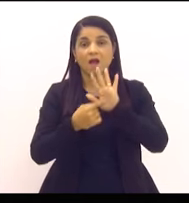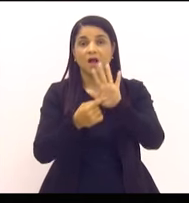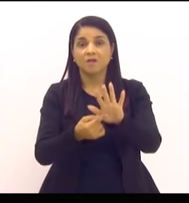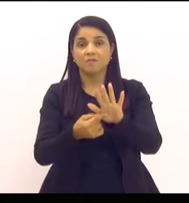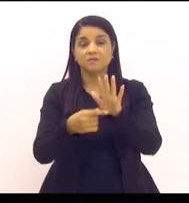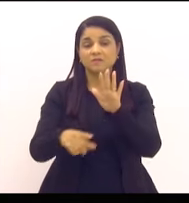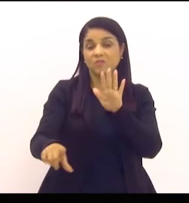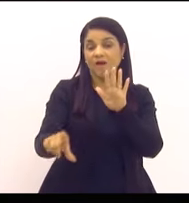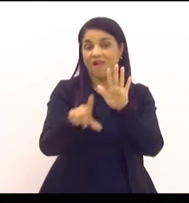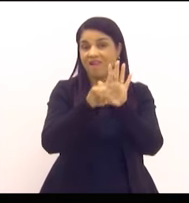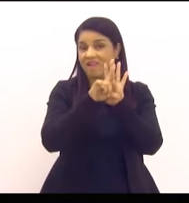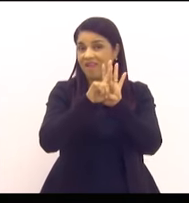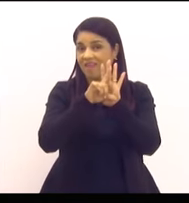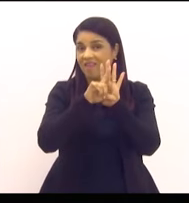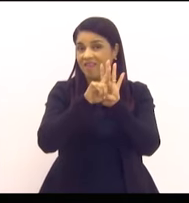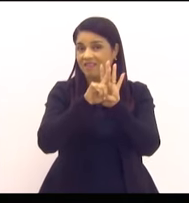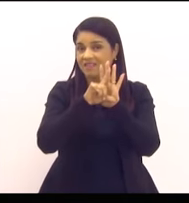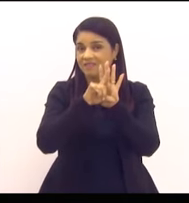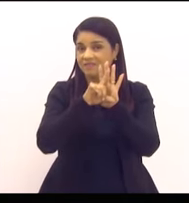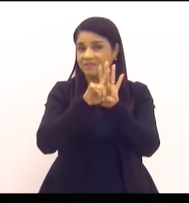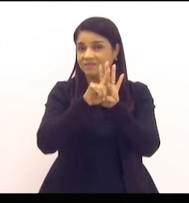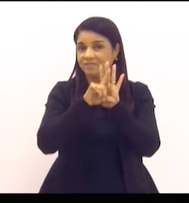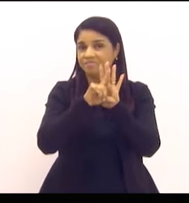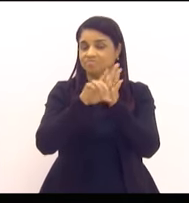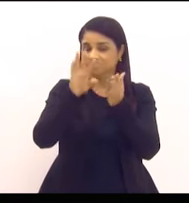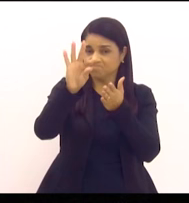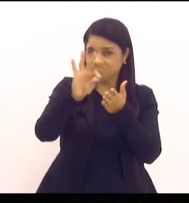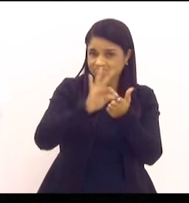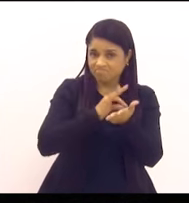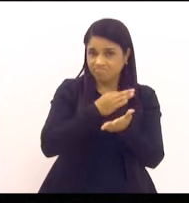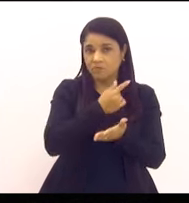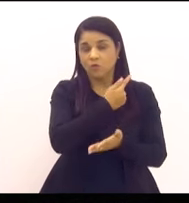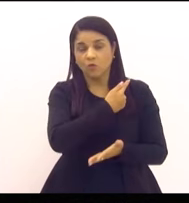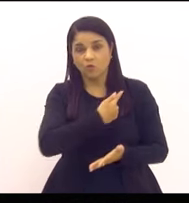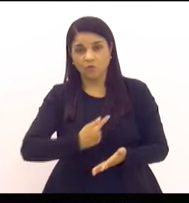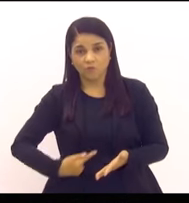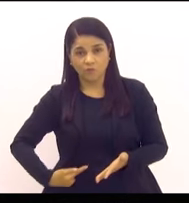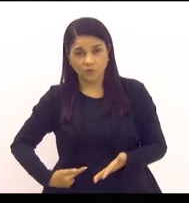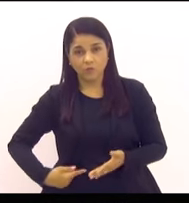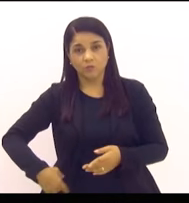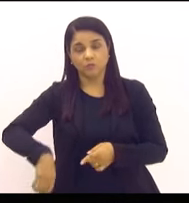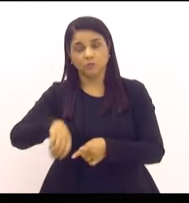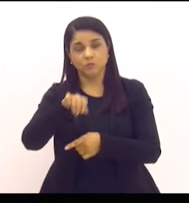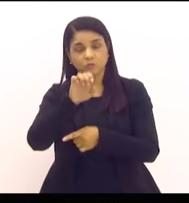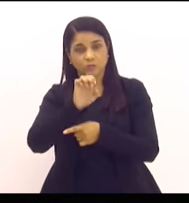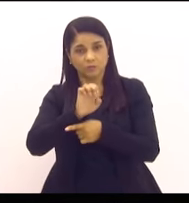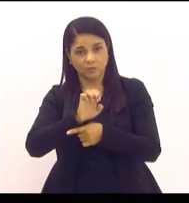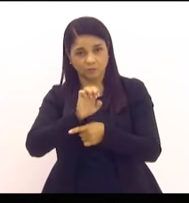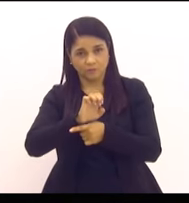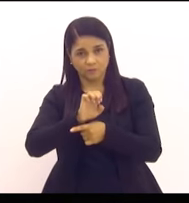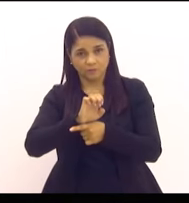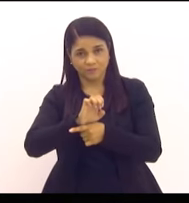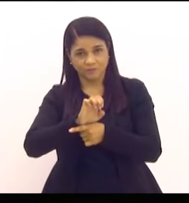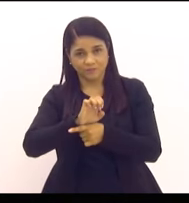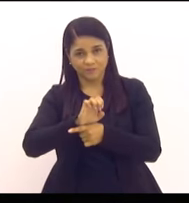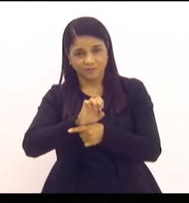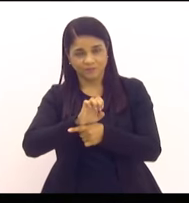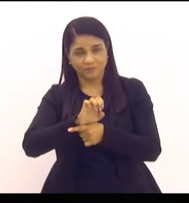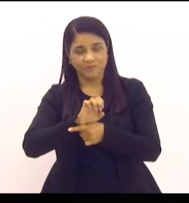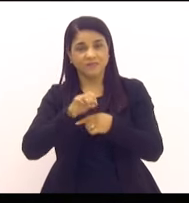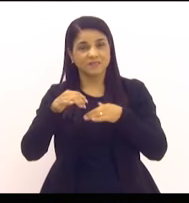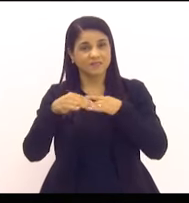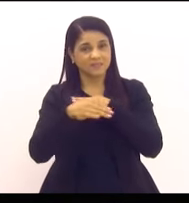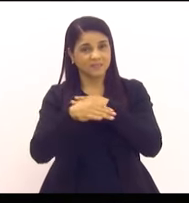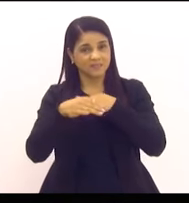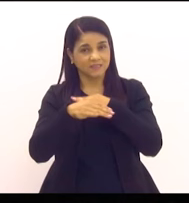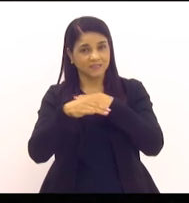uma lei que foi sancionada pelo governo do Estado, pelo governador do Estado, na cidade